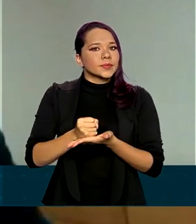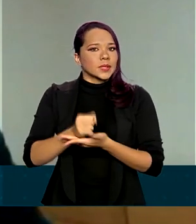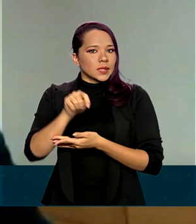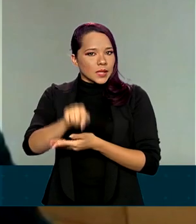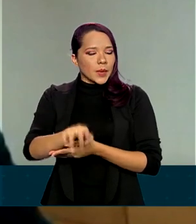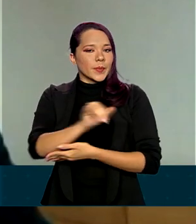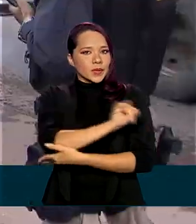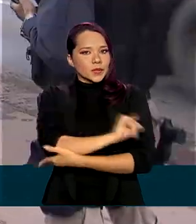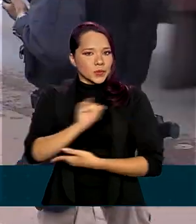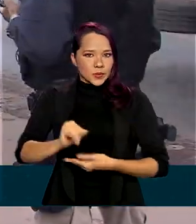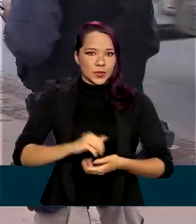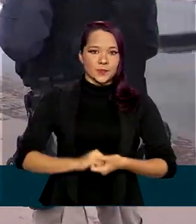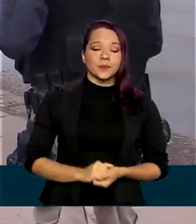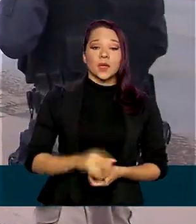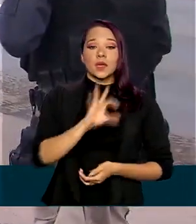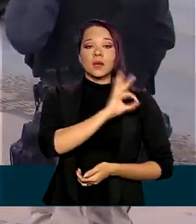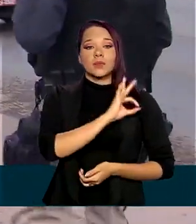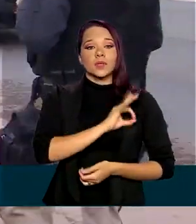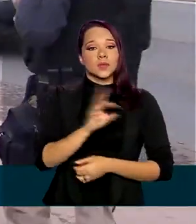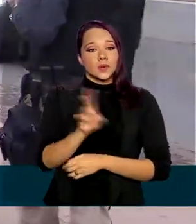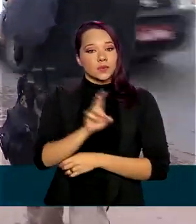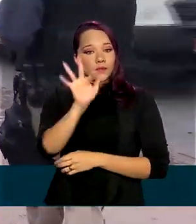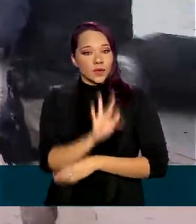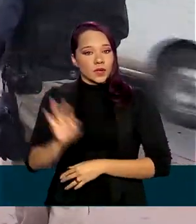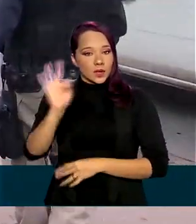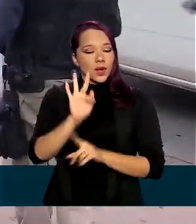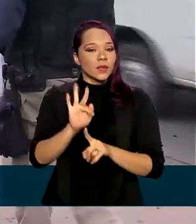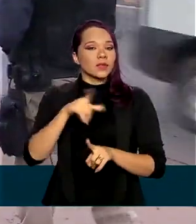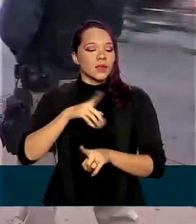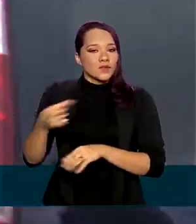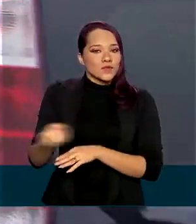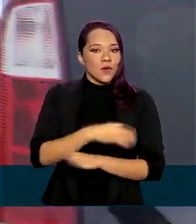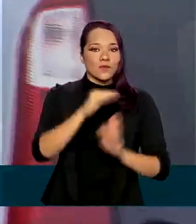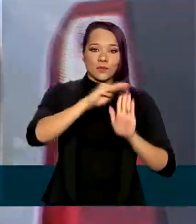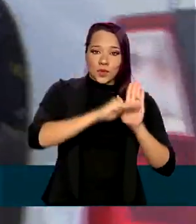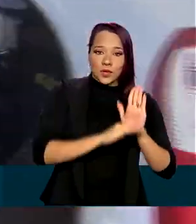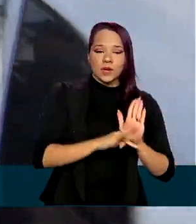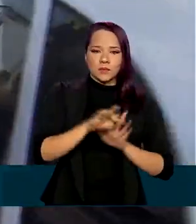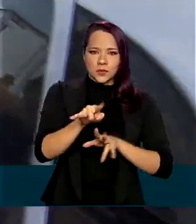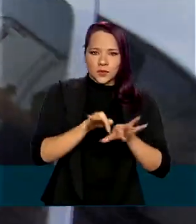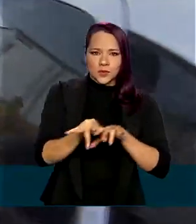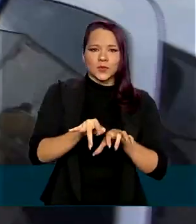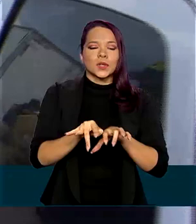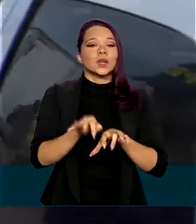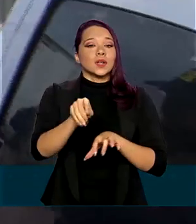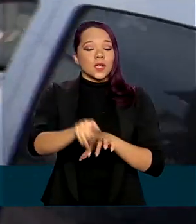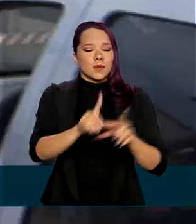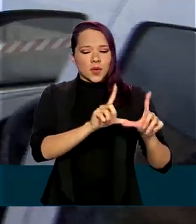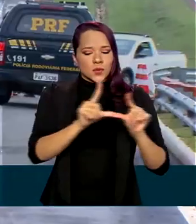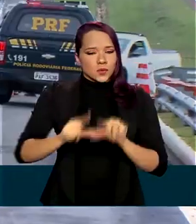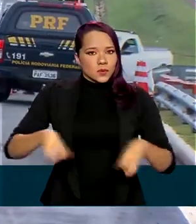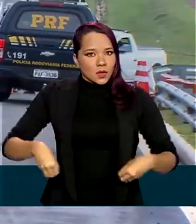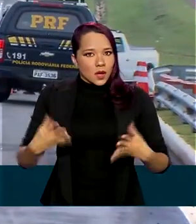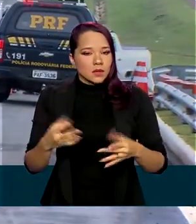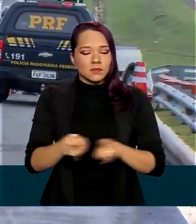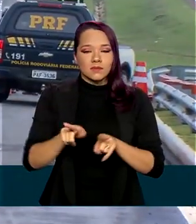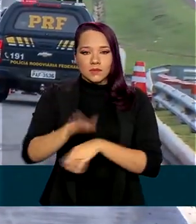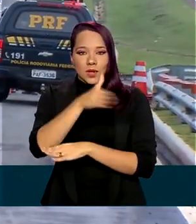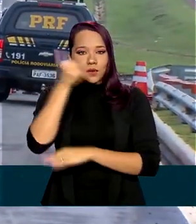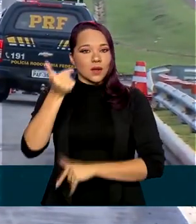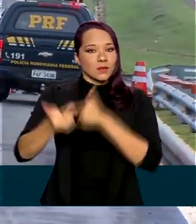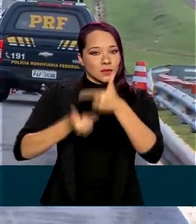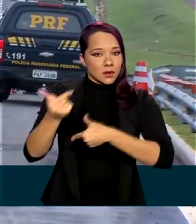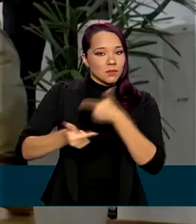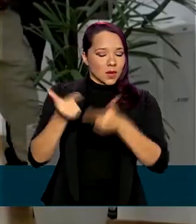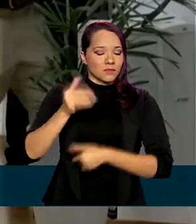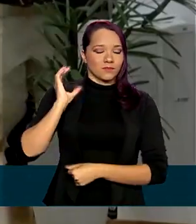pela instituição. A Polícia Rodoviária Federal ganhou um novo programa de digitalização para reduzir custos e melhorar o serviço